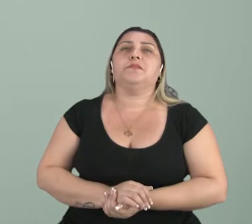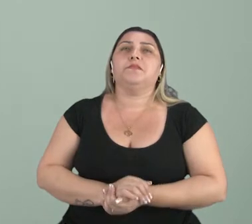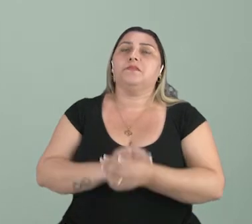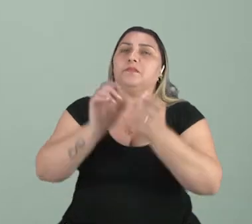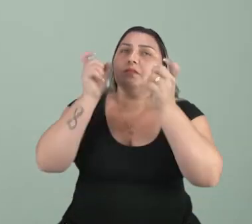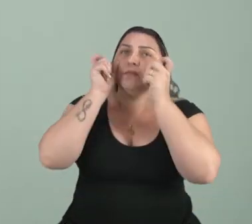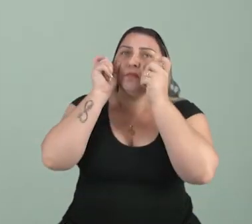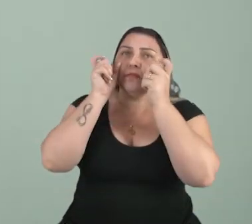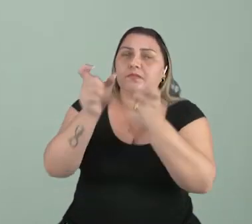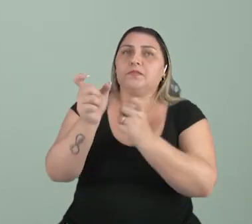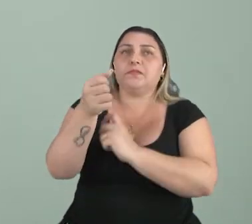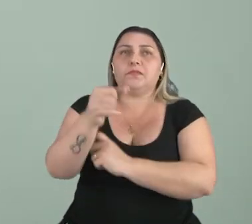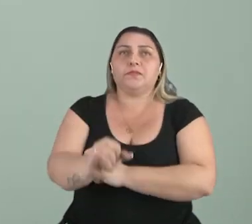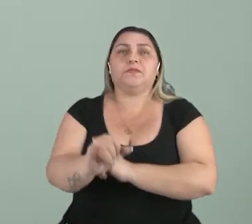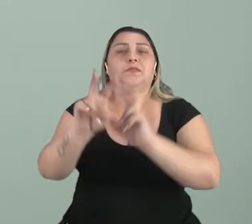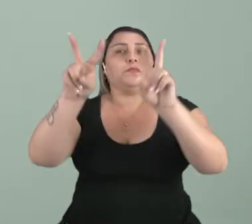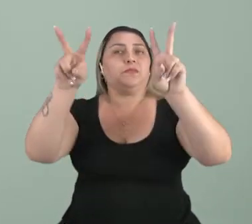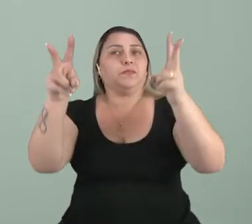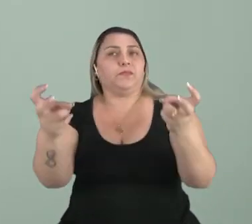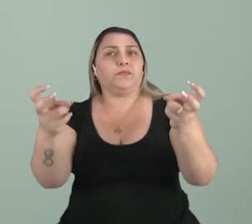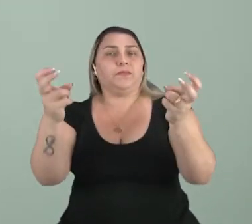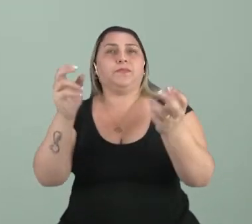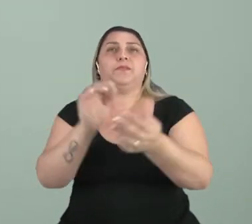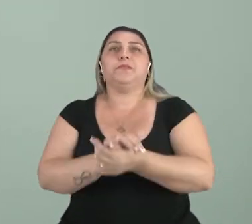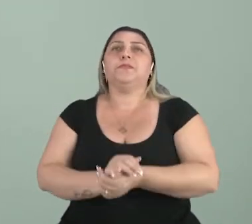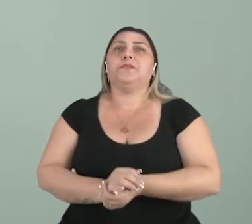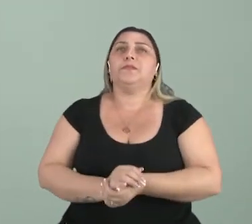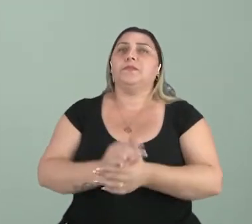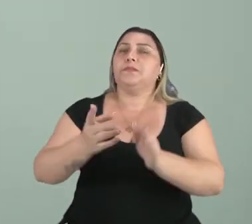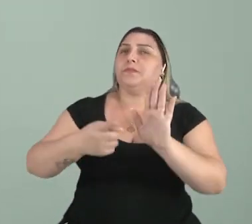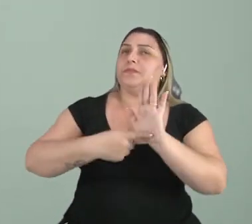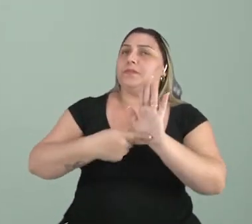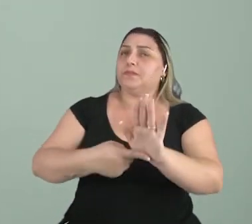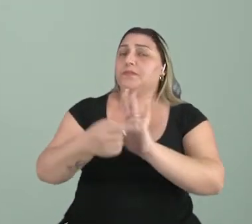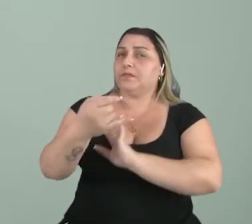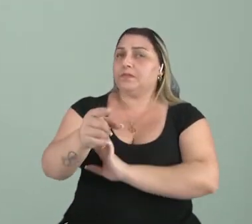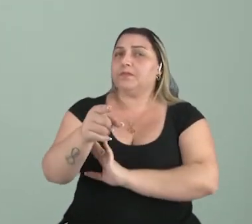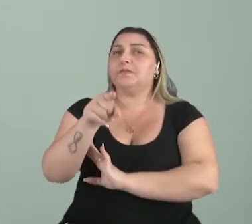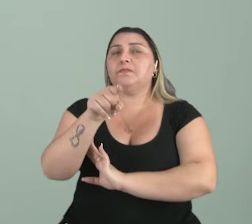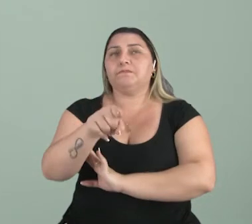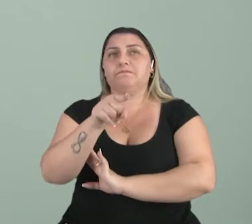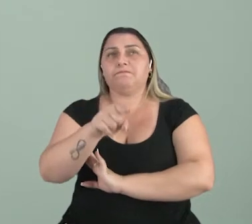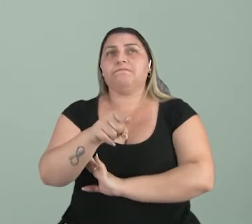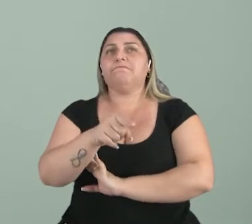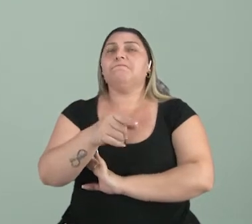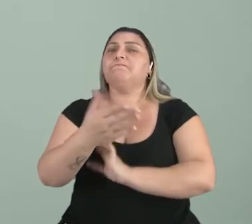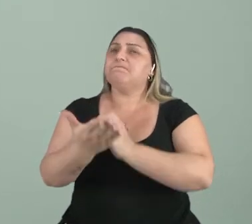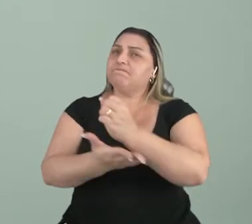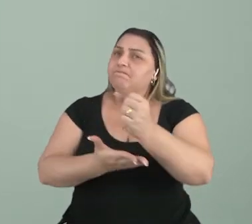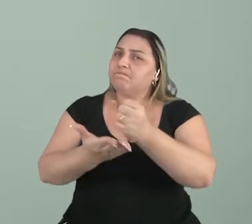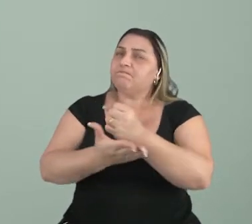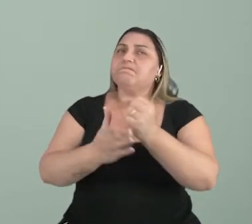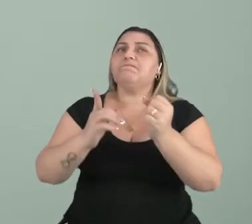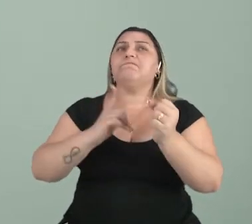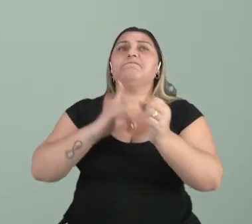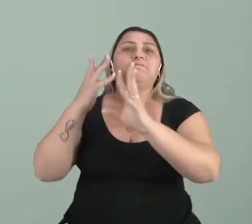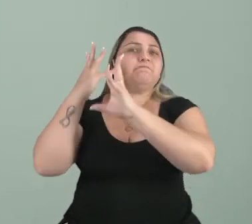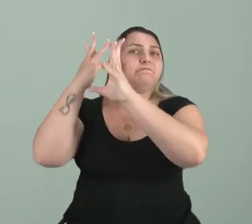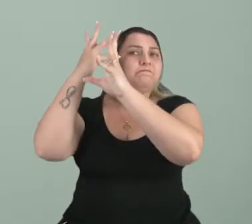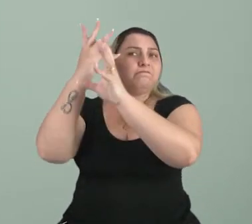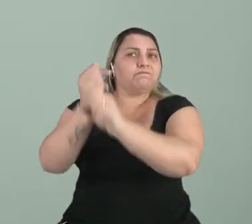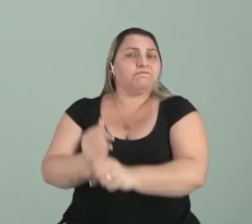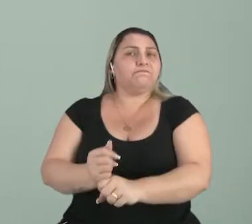Prestar atenção se o tema foi bem abordado, se você fundamentou, se você fez a